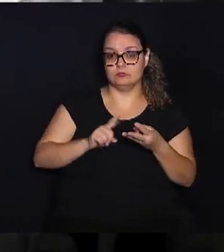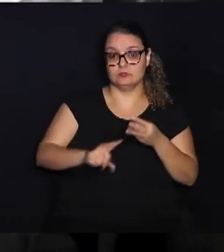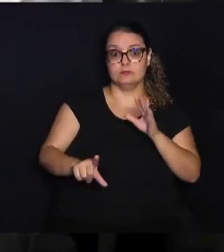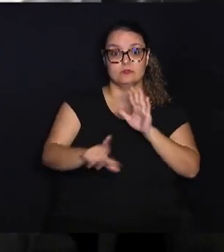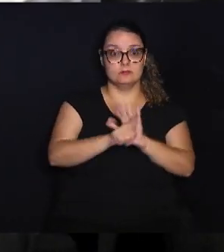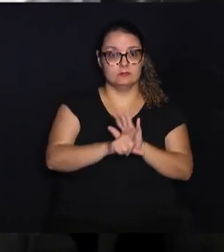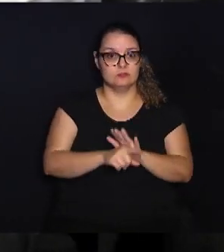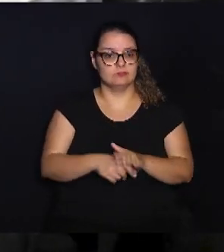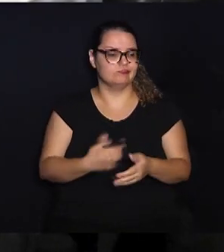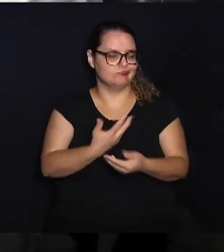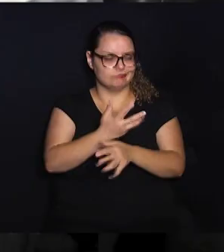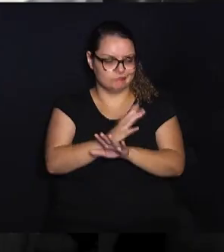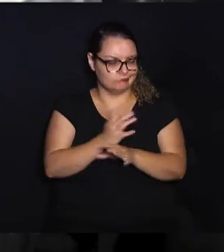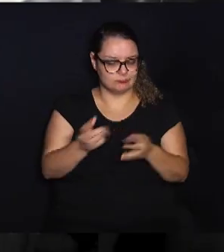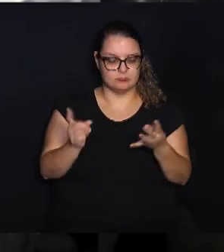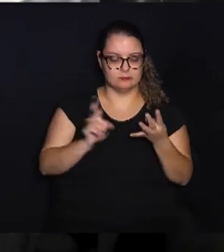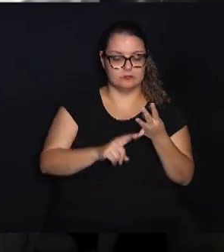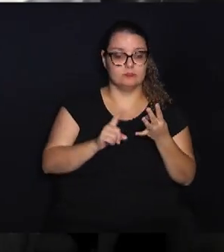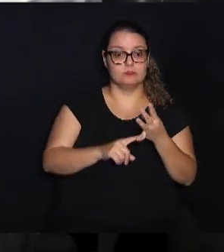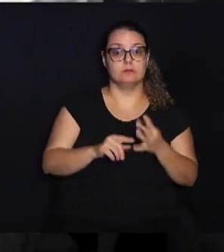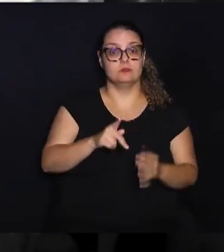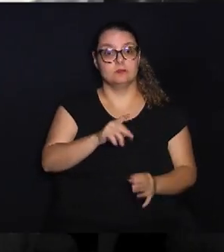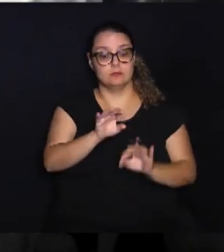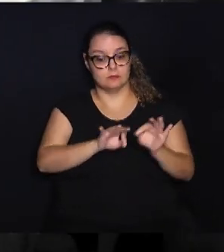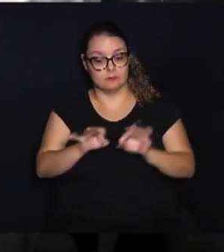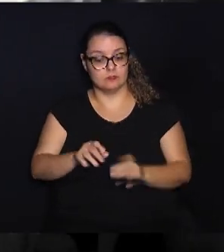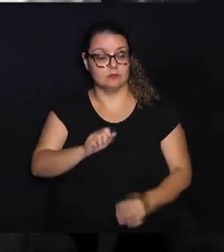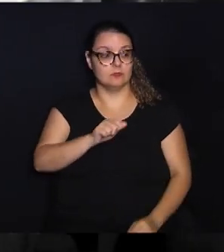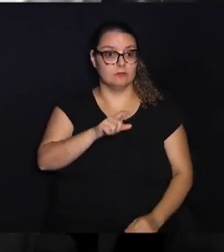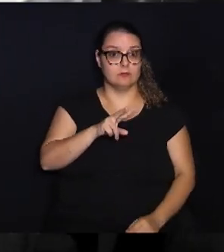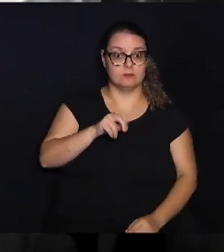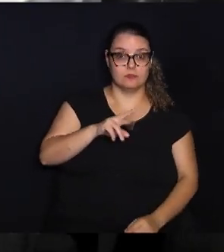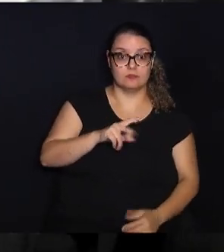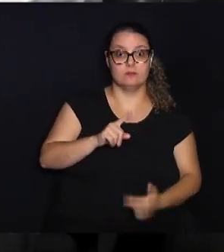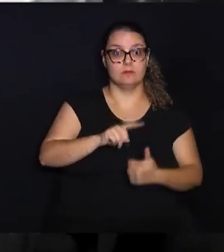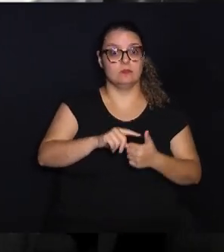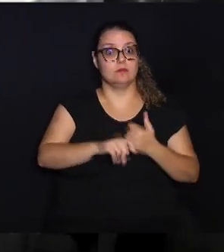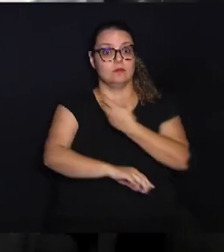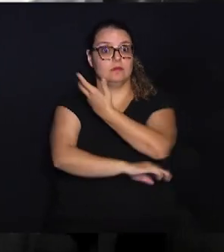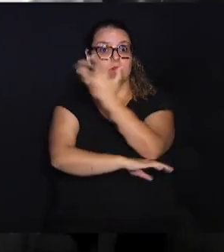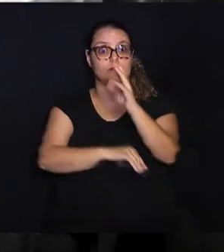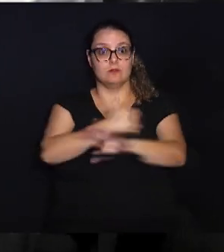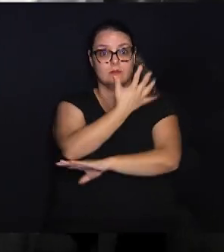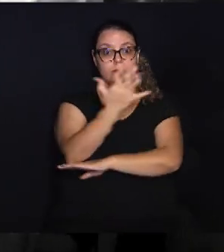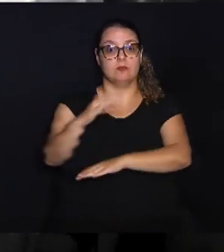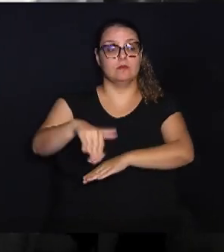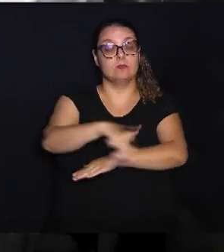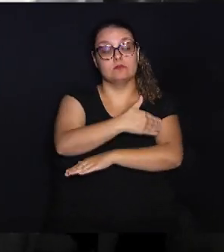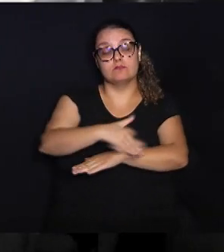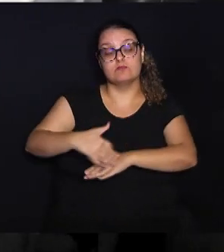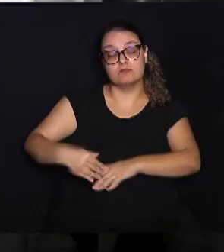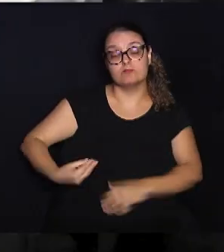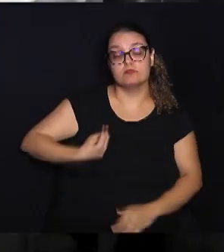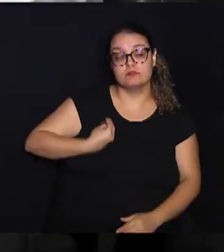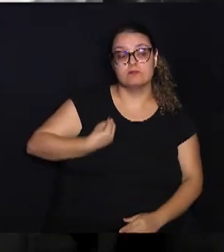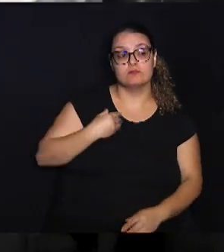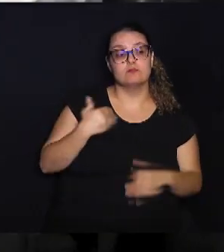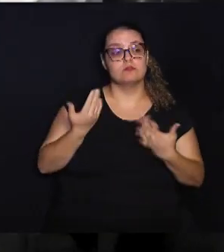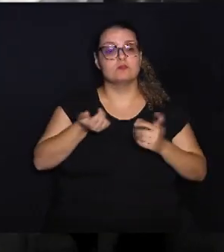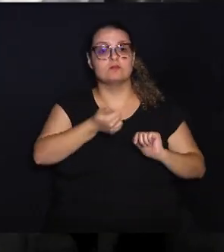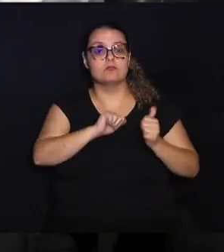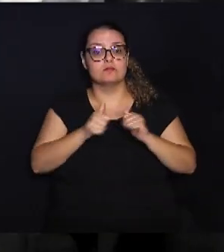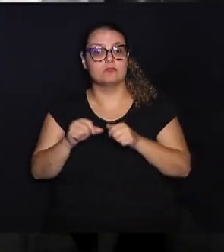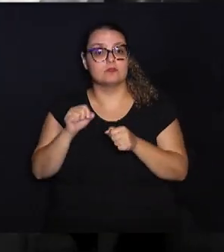obsoletas, projetos e alvarás, arborização urbana, população em situação de rua. Que análise que você